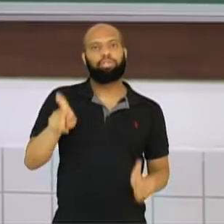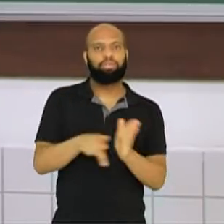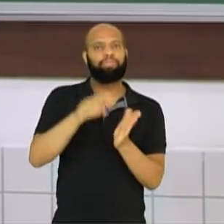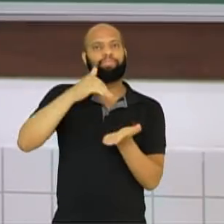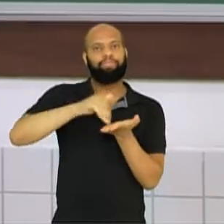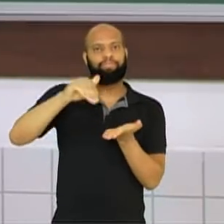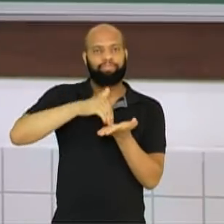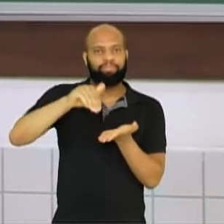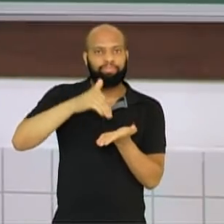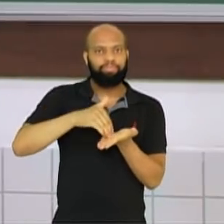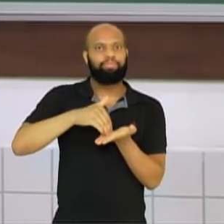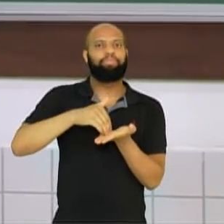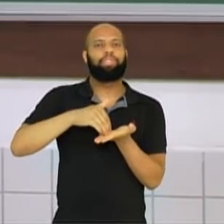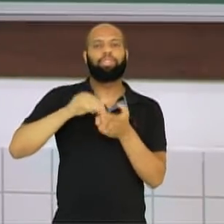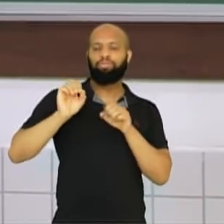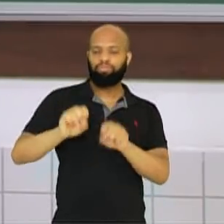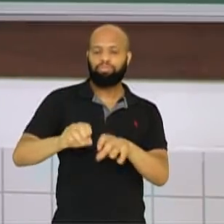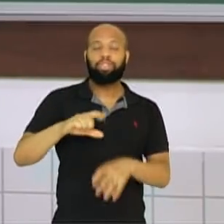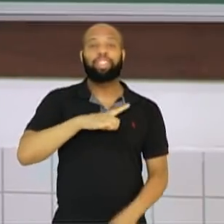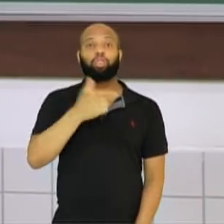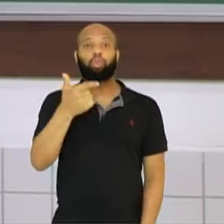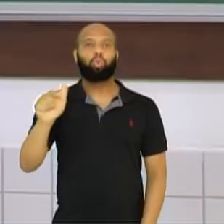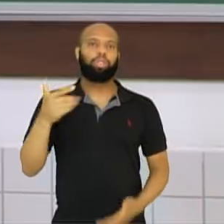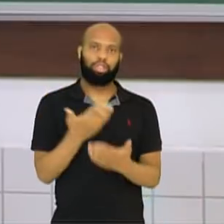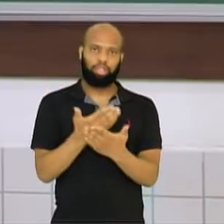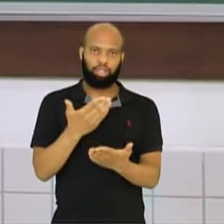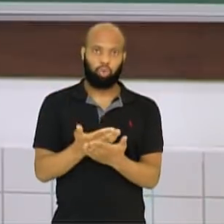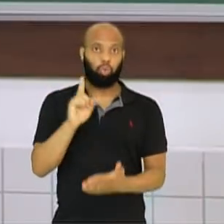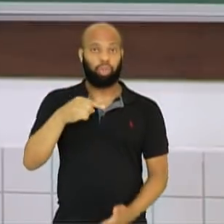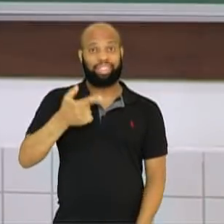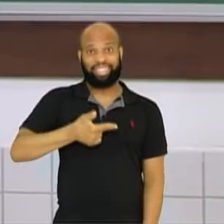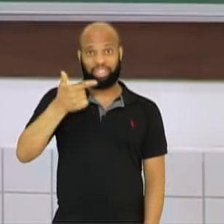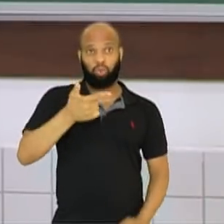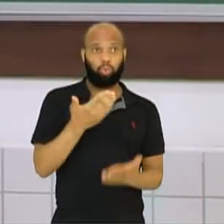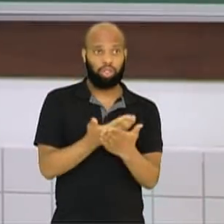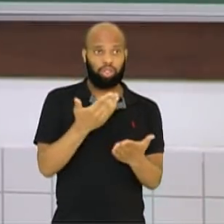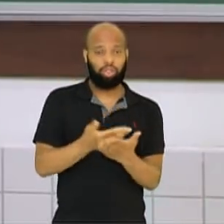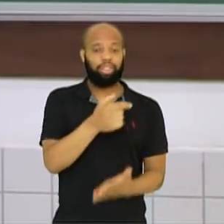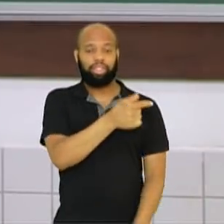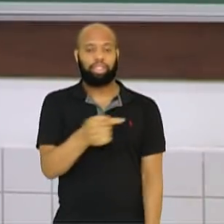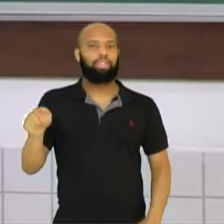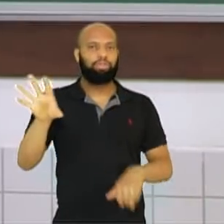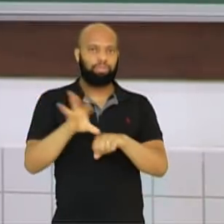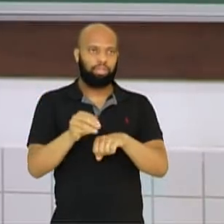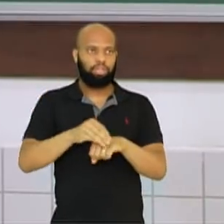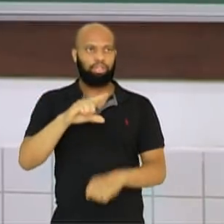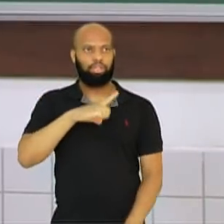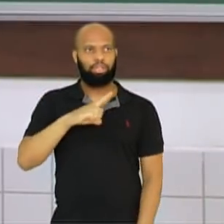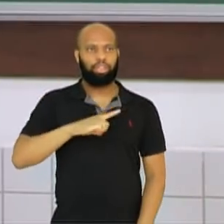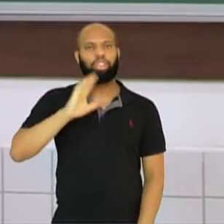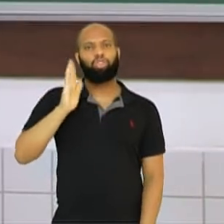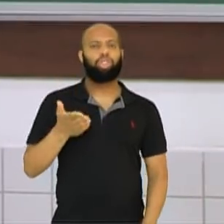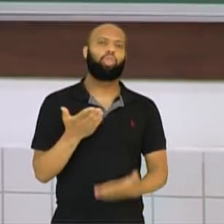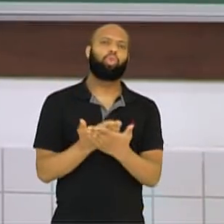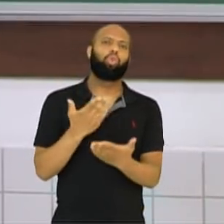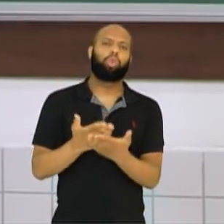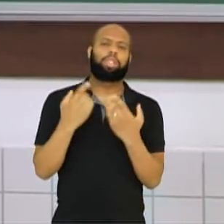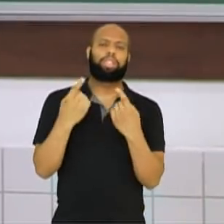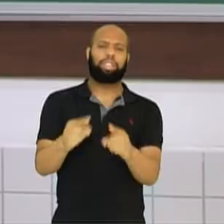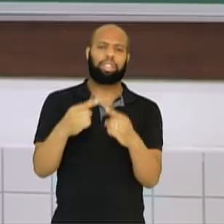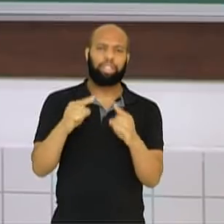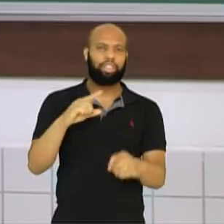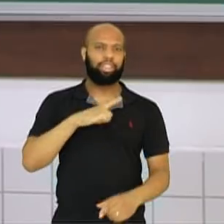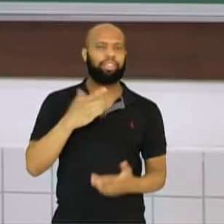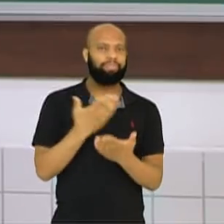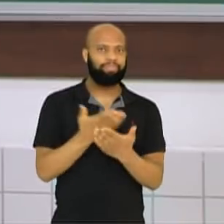sejam todos bem-vindos para mais uma aula. Segunda aula, vamos fazer uma trilogia da Semana do Conhecimento. Fizemos aí um desafio para vocês na aula